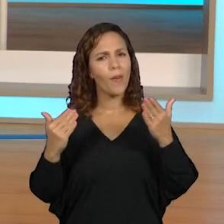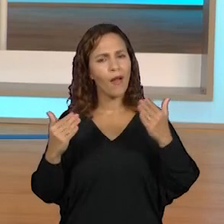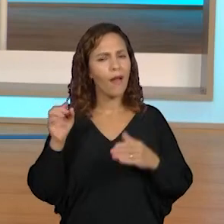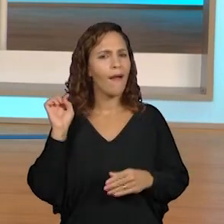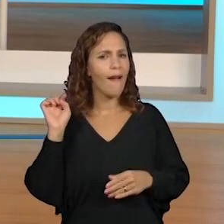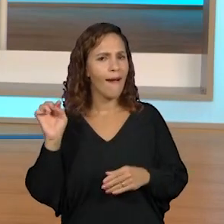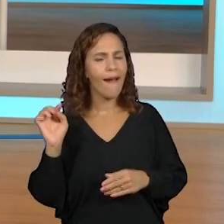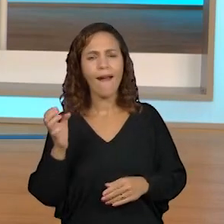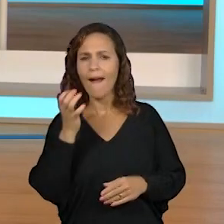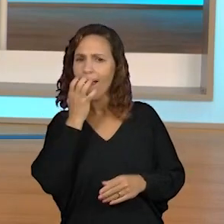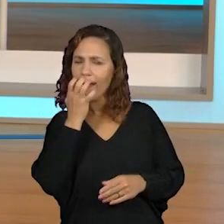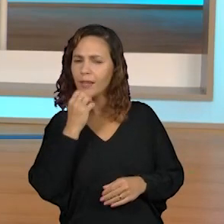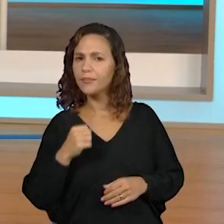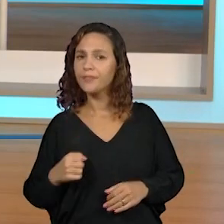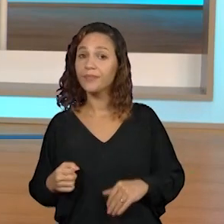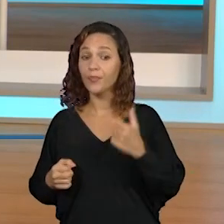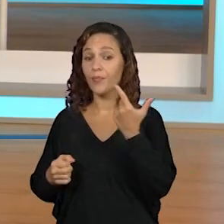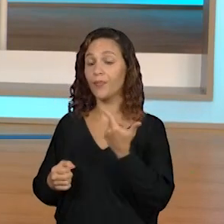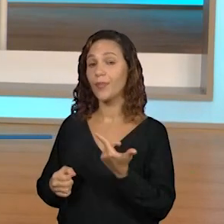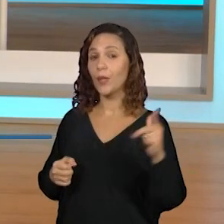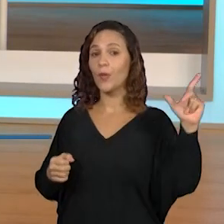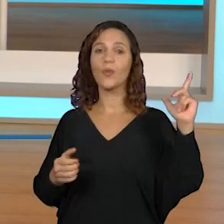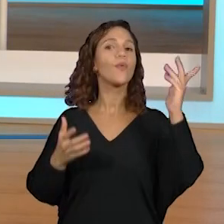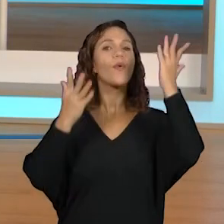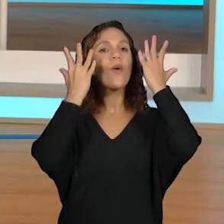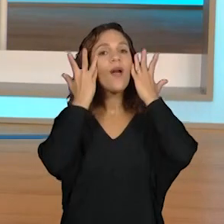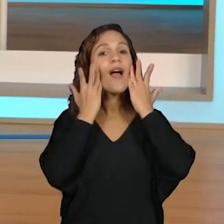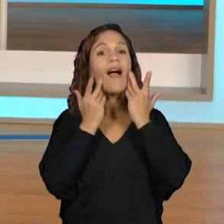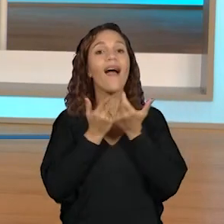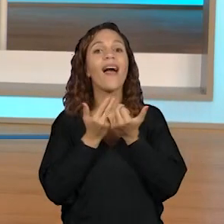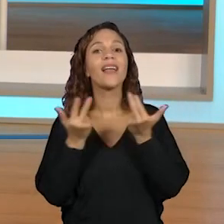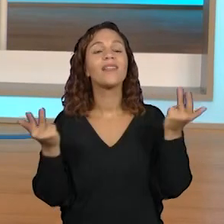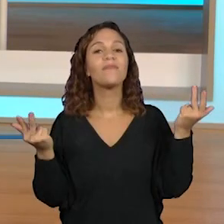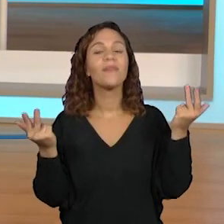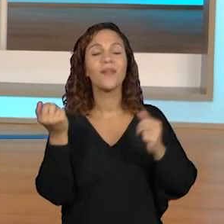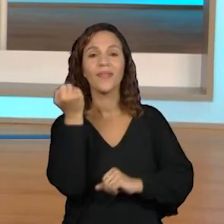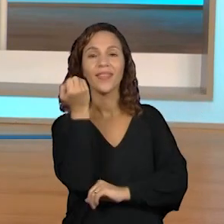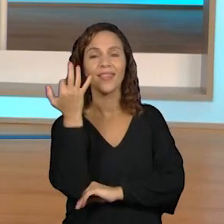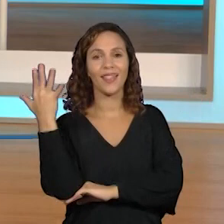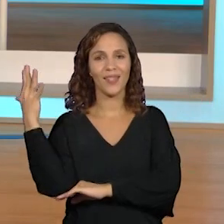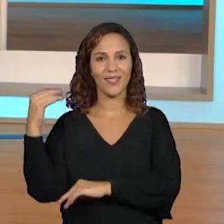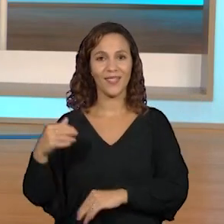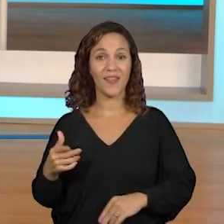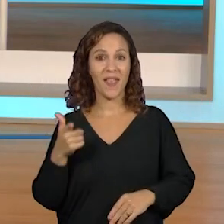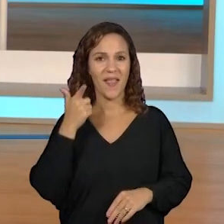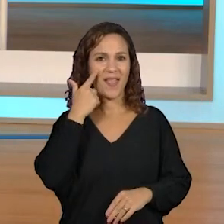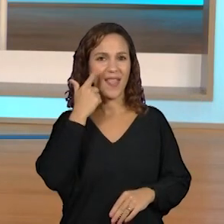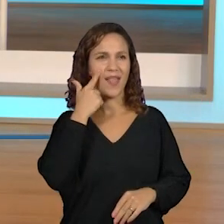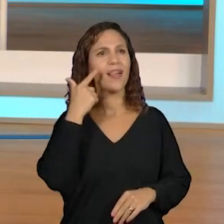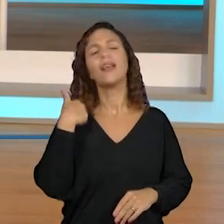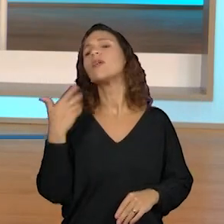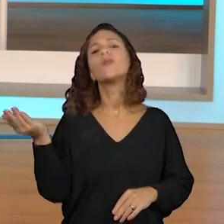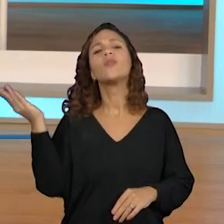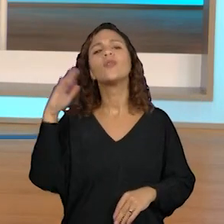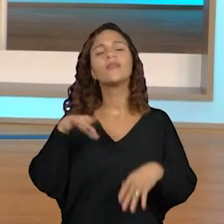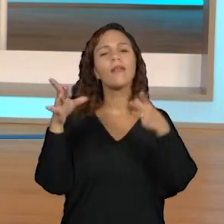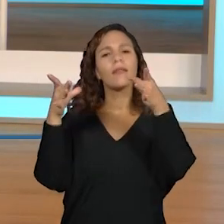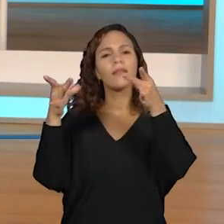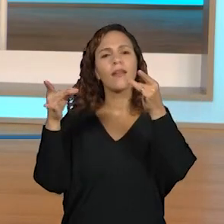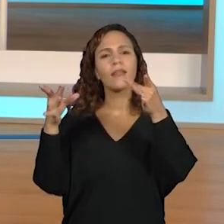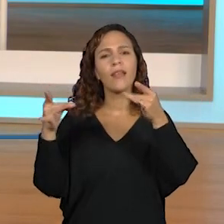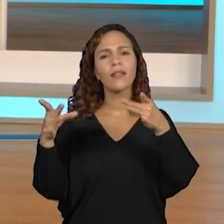características do cão com outro animal da natureza não é Então olha só eu trouxe aqui a ficha técnica